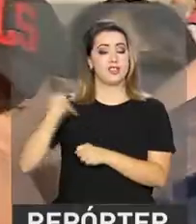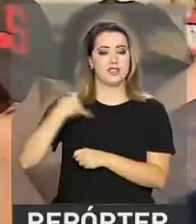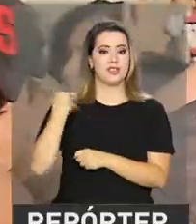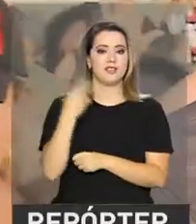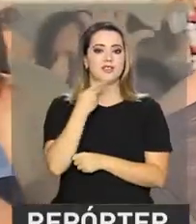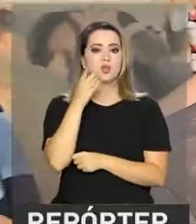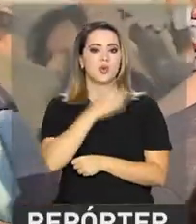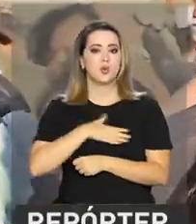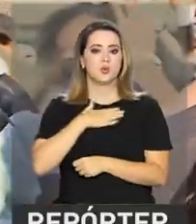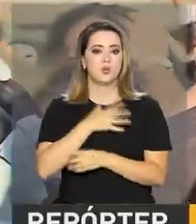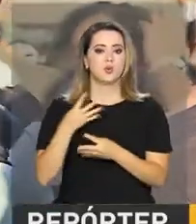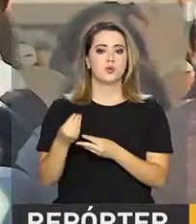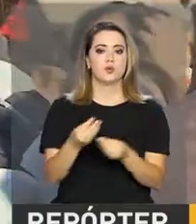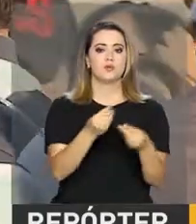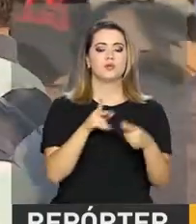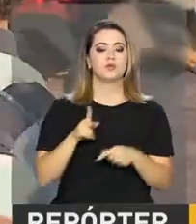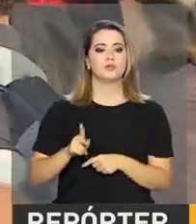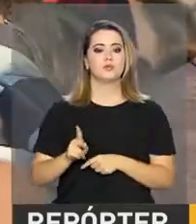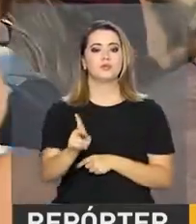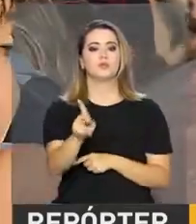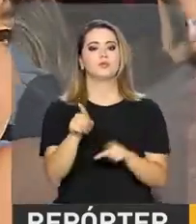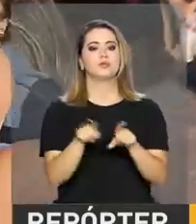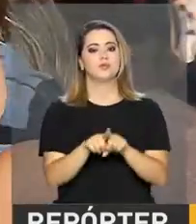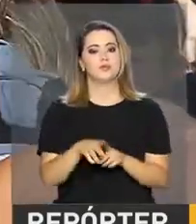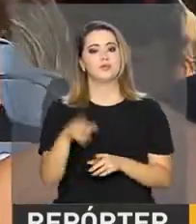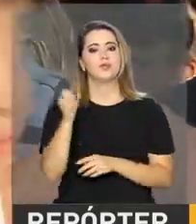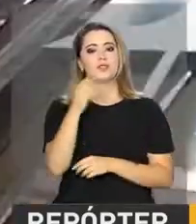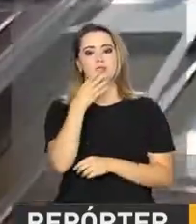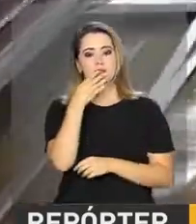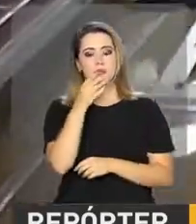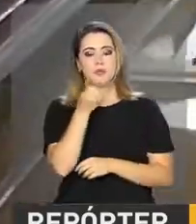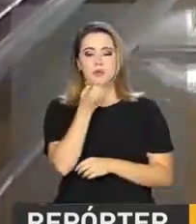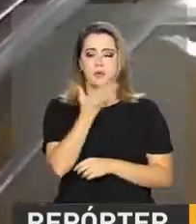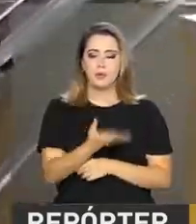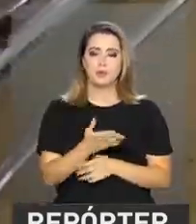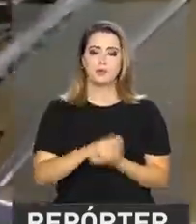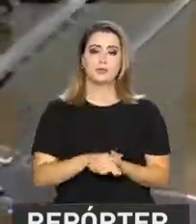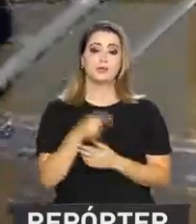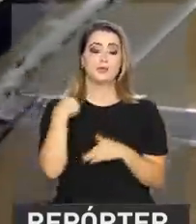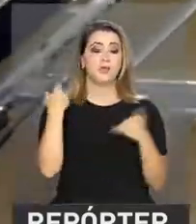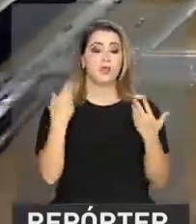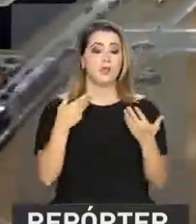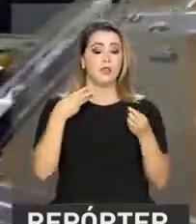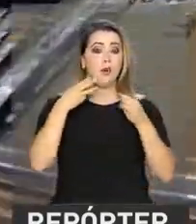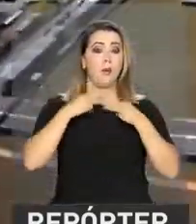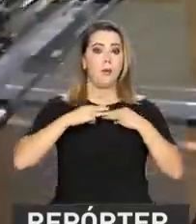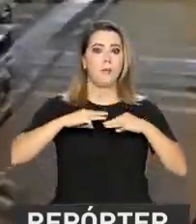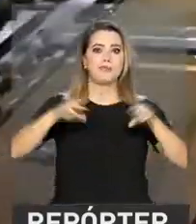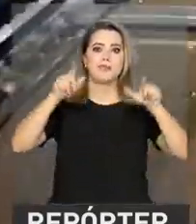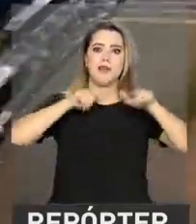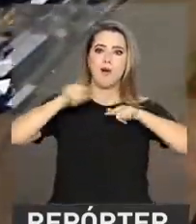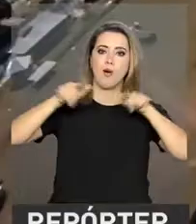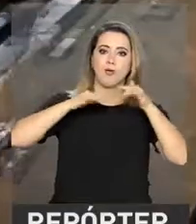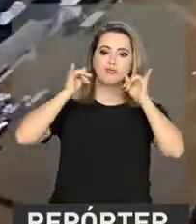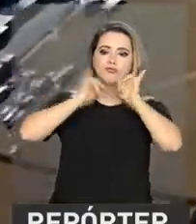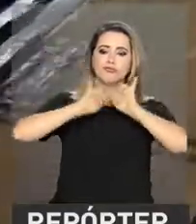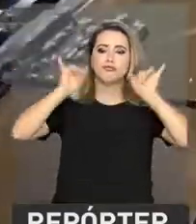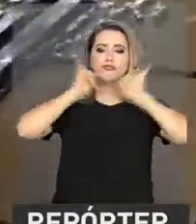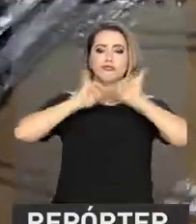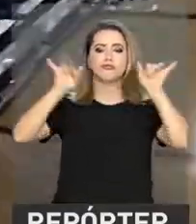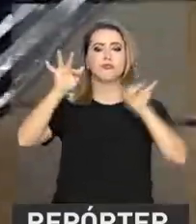decepcionou. Gostei muito, como sempre, atende sempre as expectativas. E assim, a missão da esquadrilha, que é divulgar a FAB